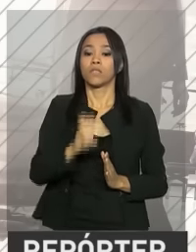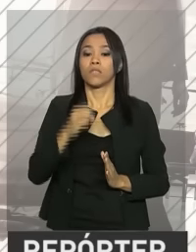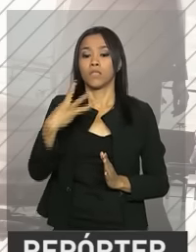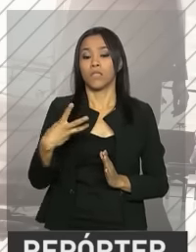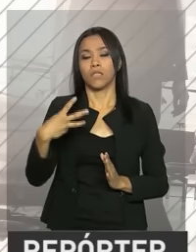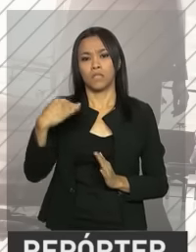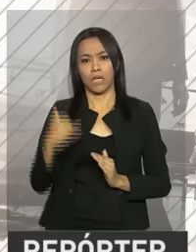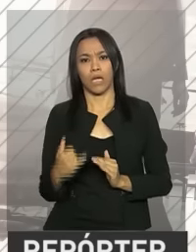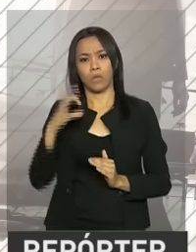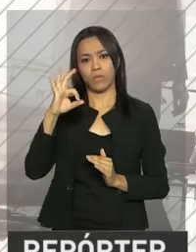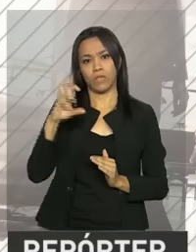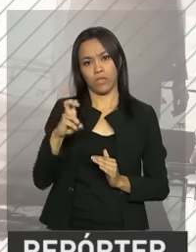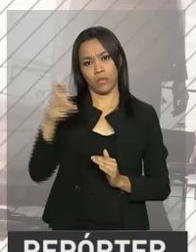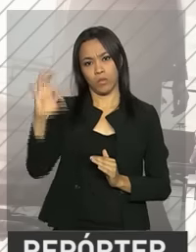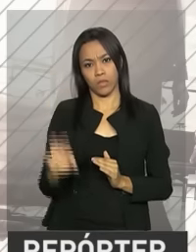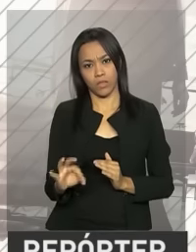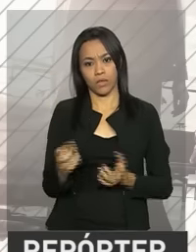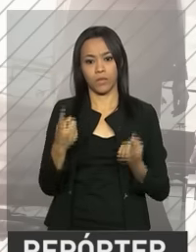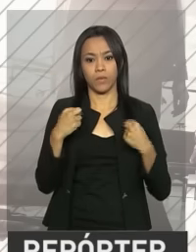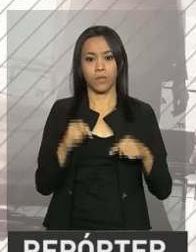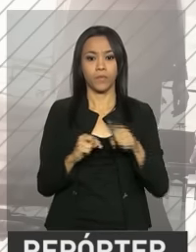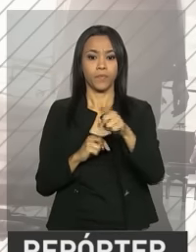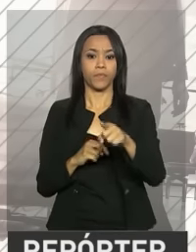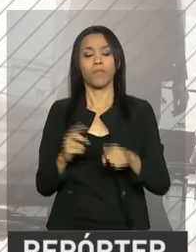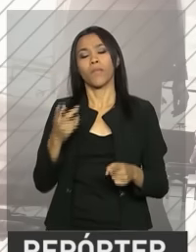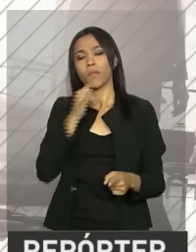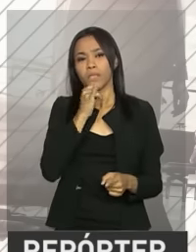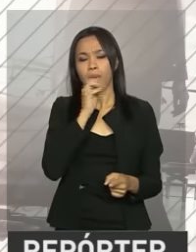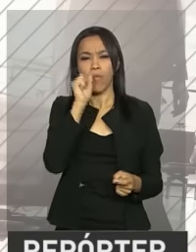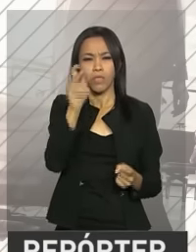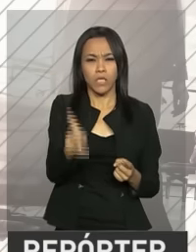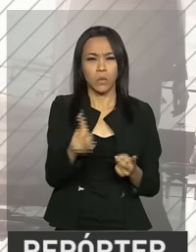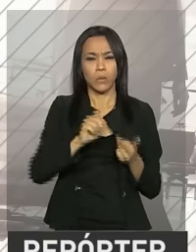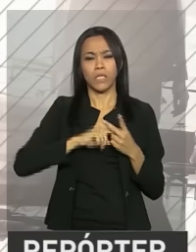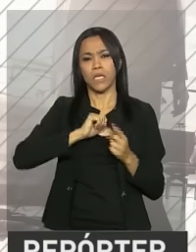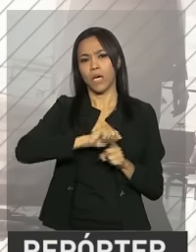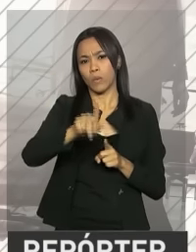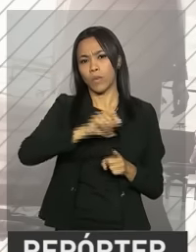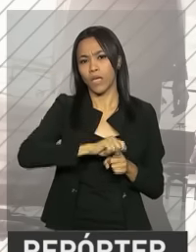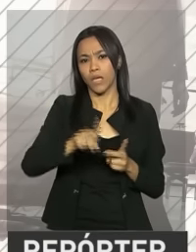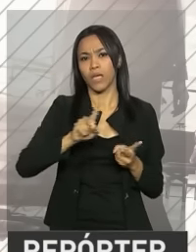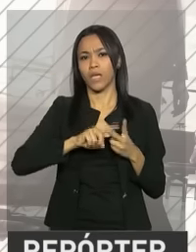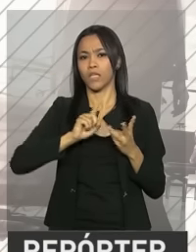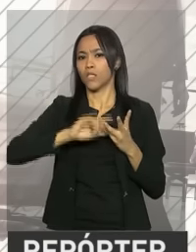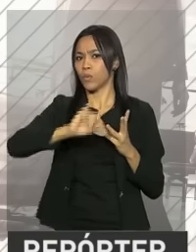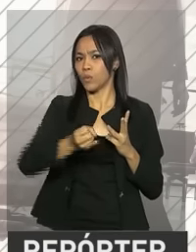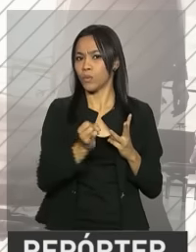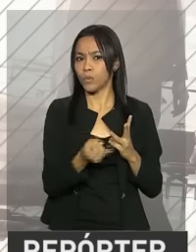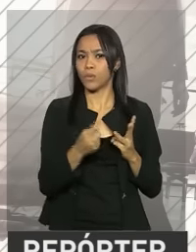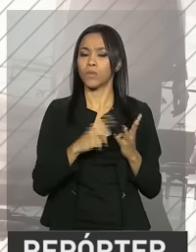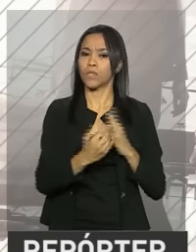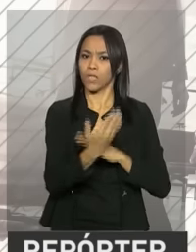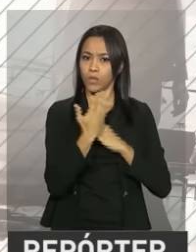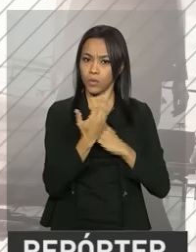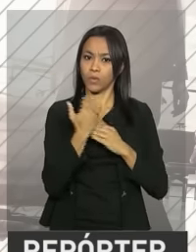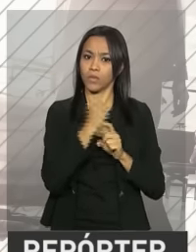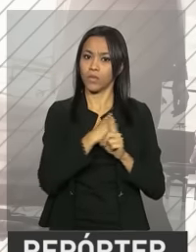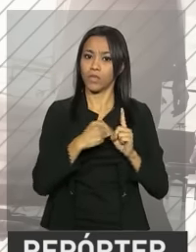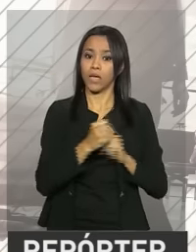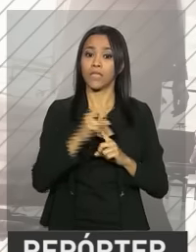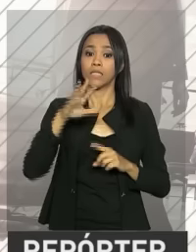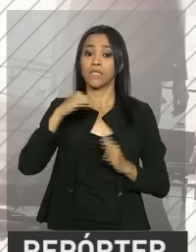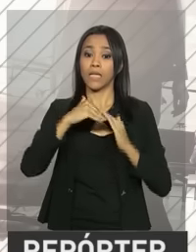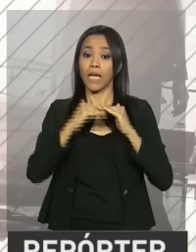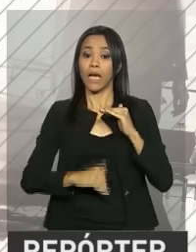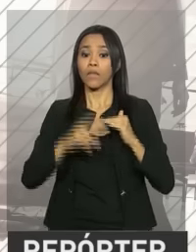5%. O rendimento das fontes, que inclui aposentadorias, aluguéis, juros e benefícios sociais, caiu